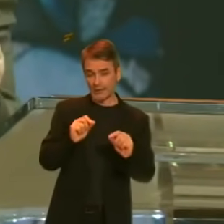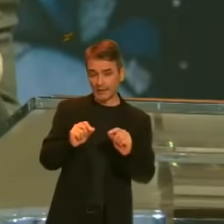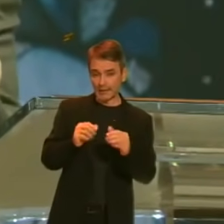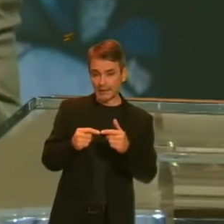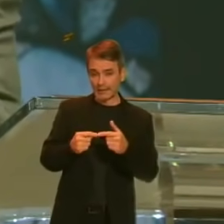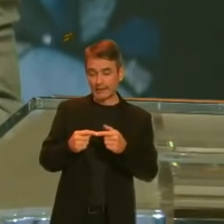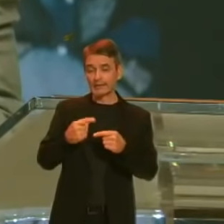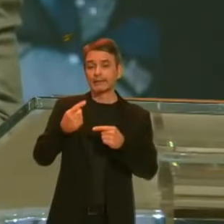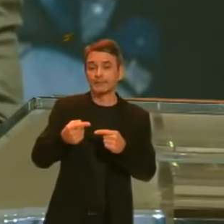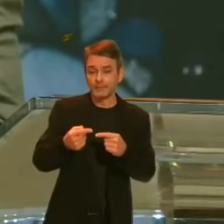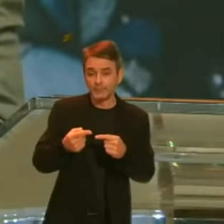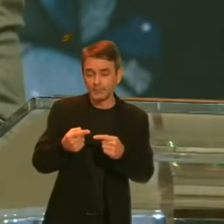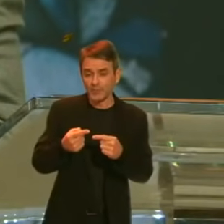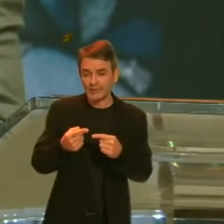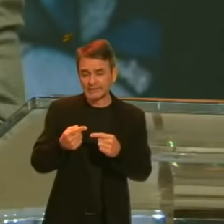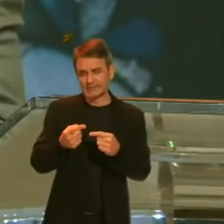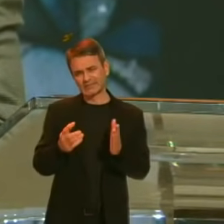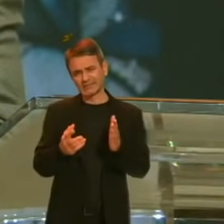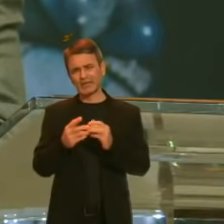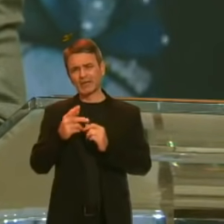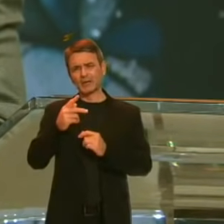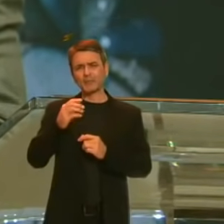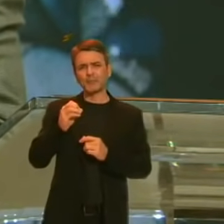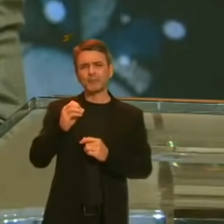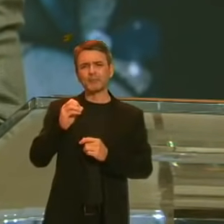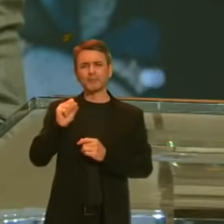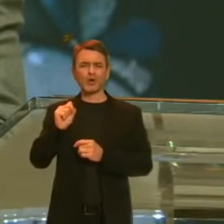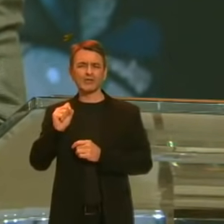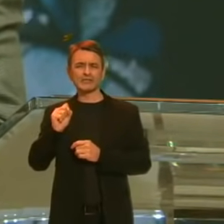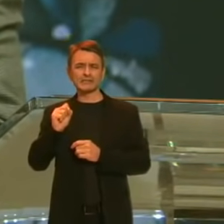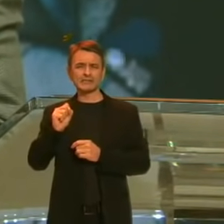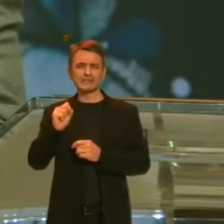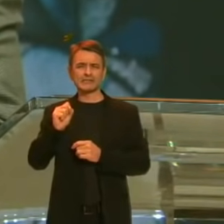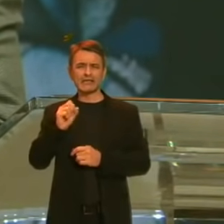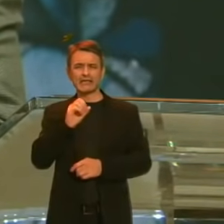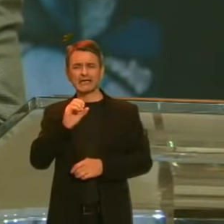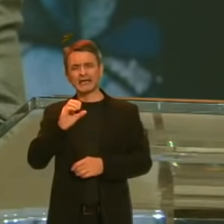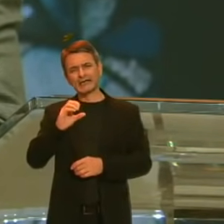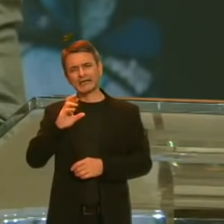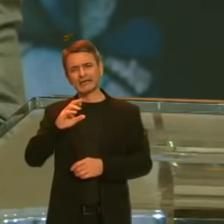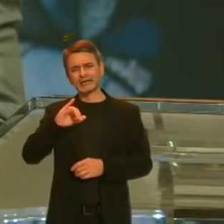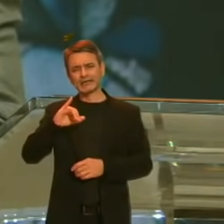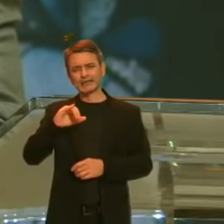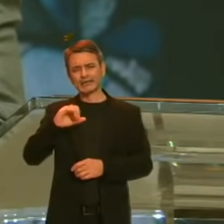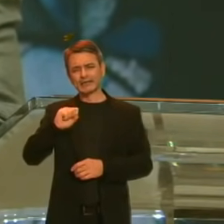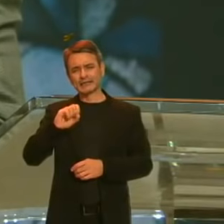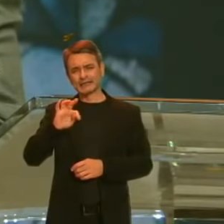pós-cristão. Você já ouviu esse termo? Pós-cristianismo?